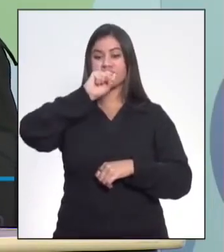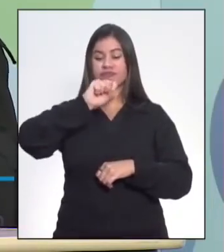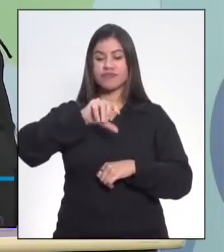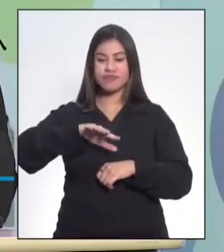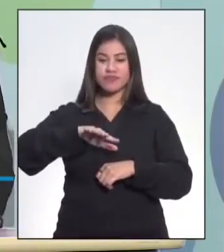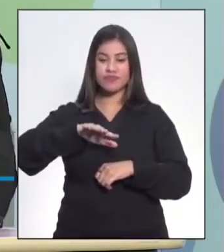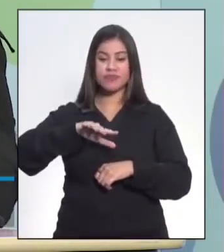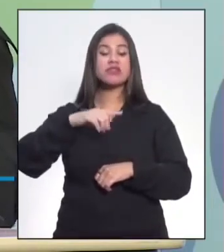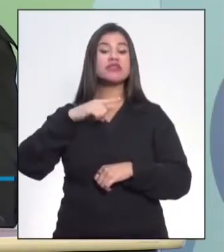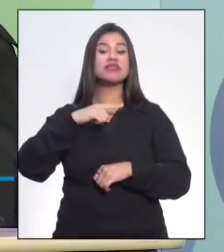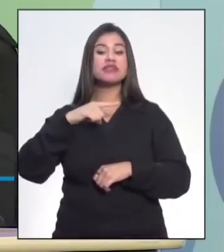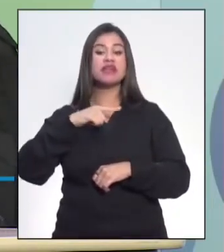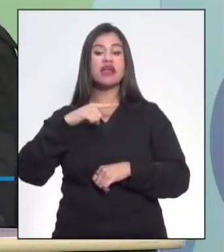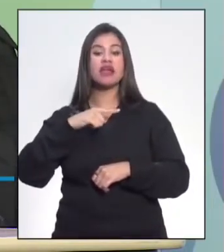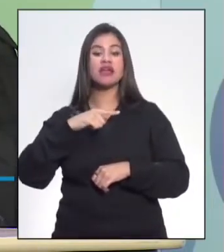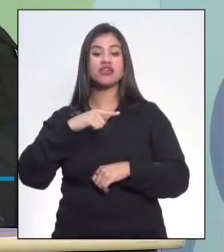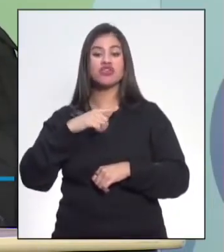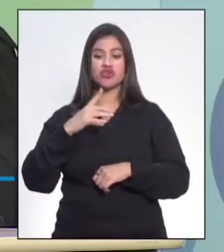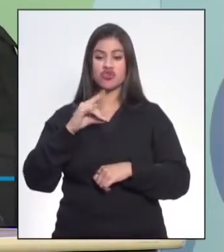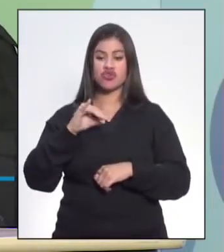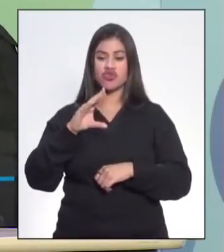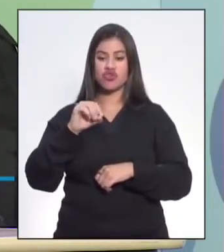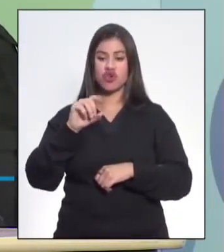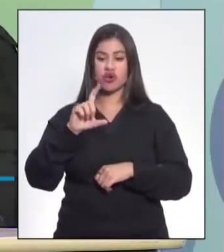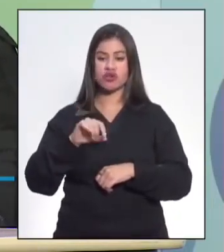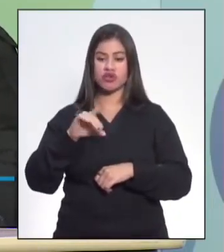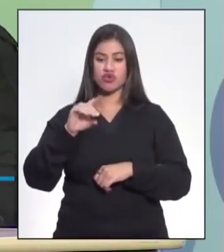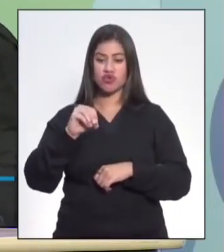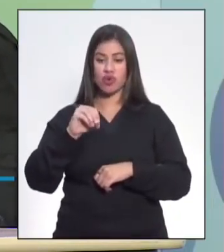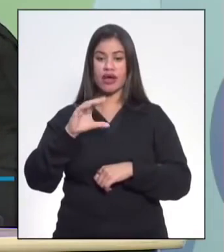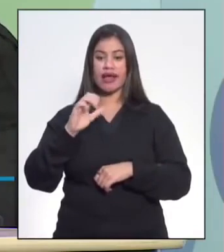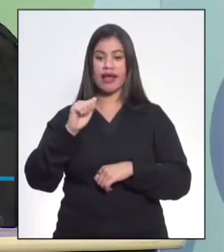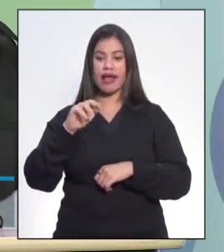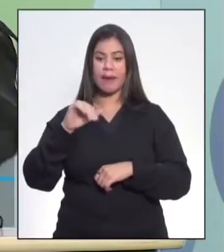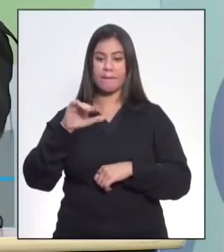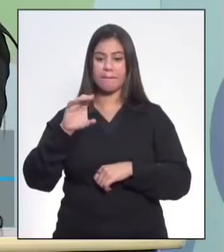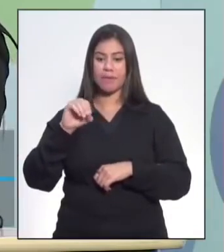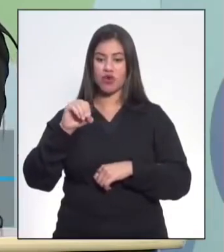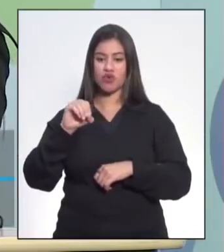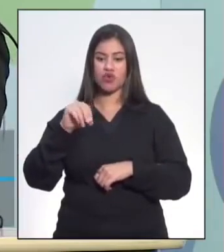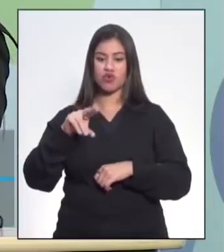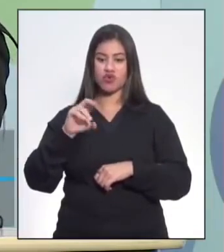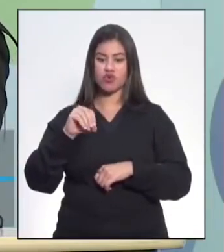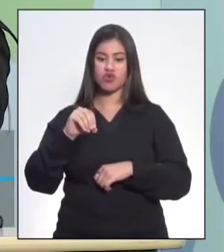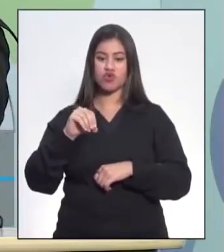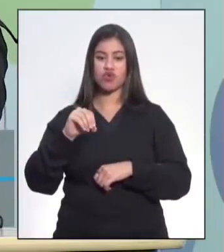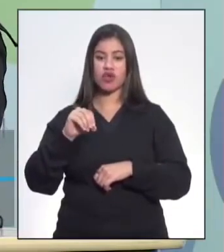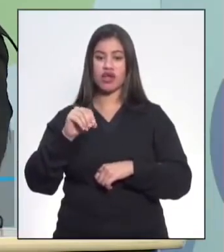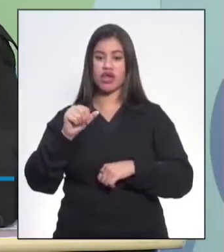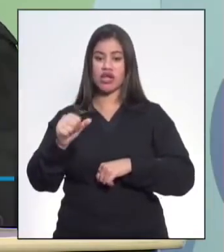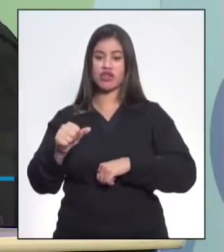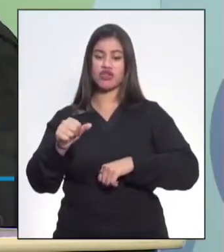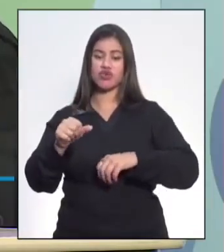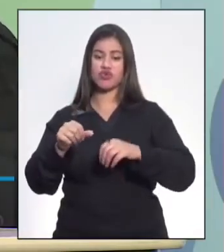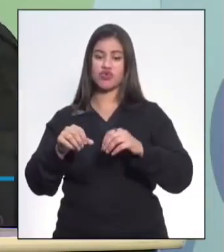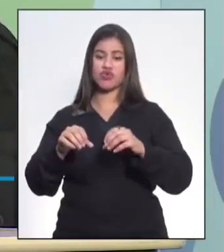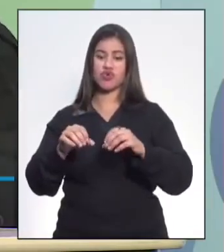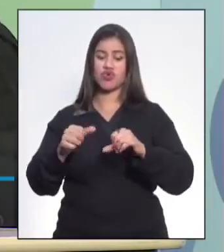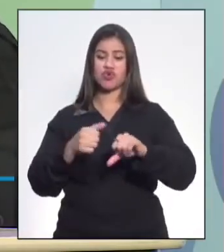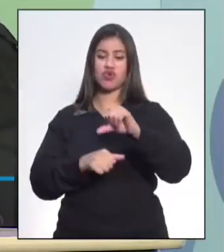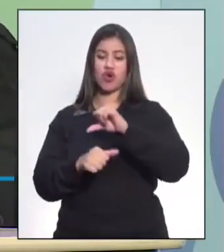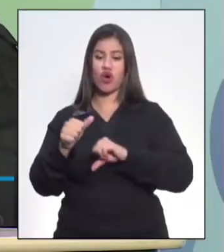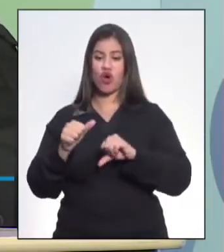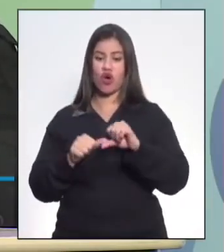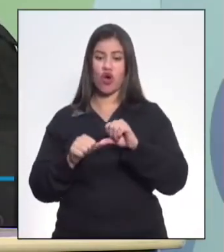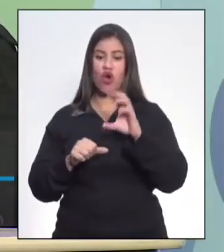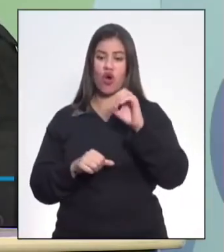produzimos o dióxido de carbono, o dióxido de carbono se desliga facilmente das hemácias e é trocado pelo oxigênio.